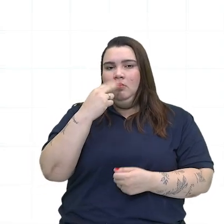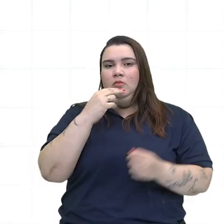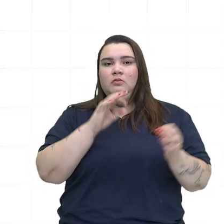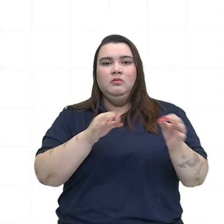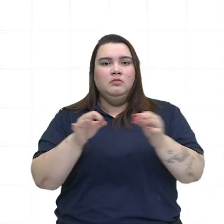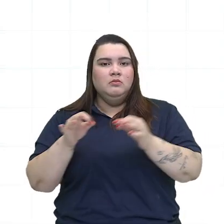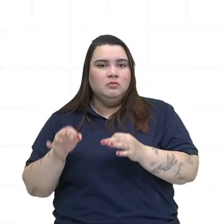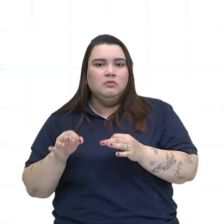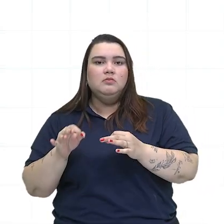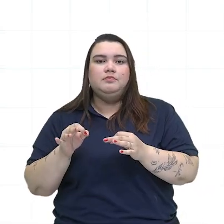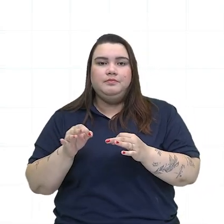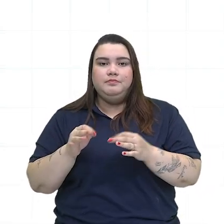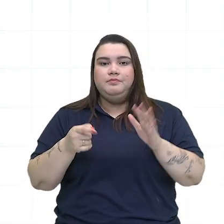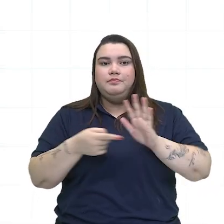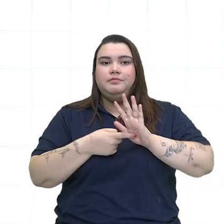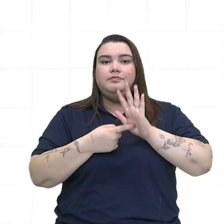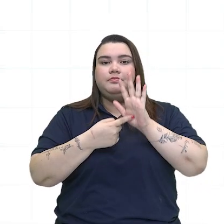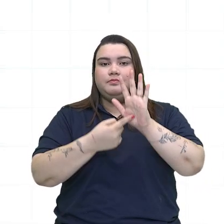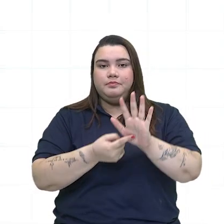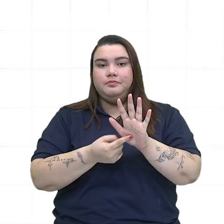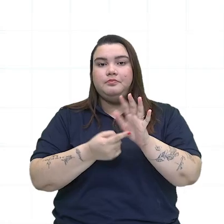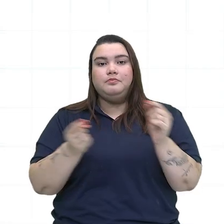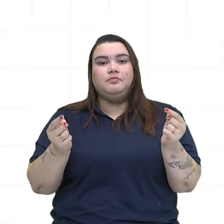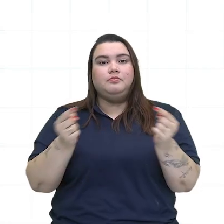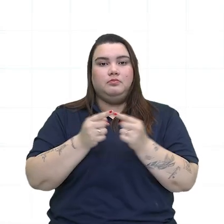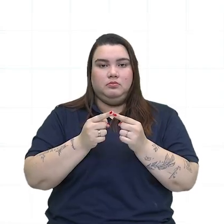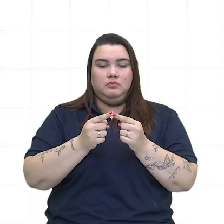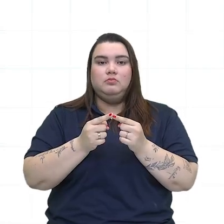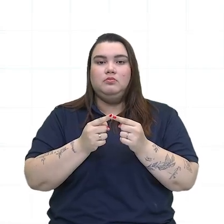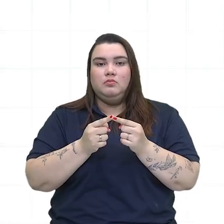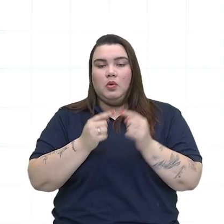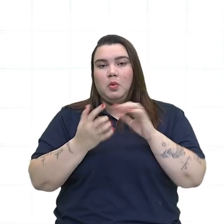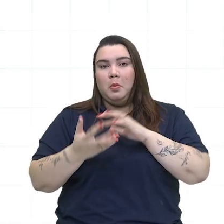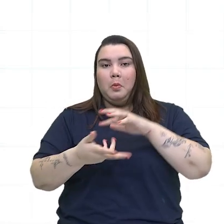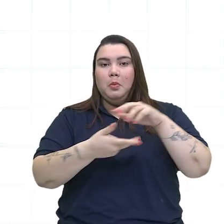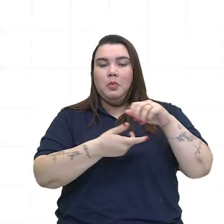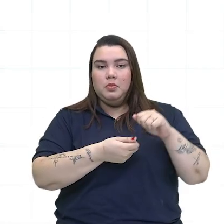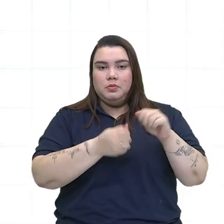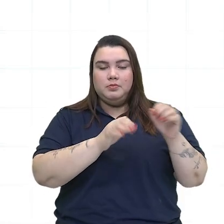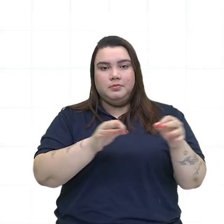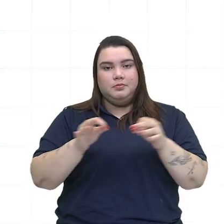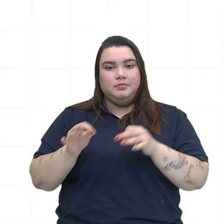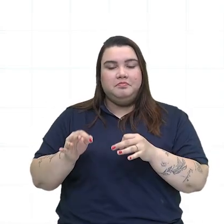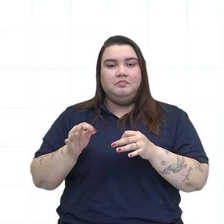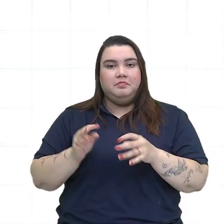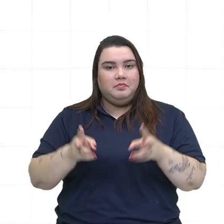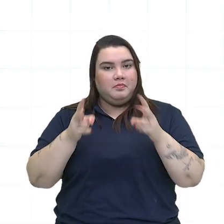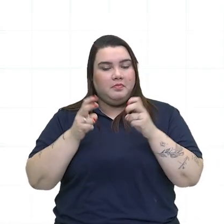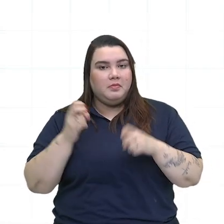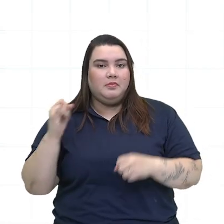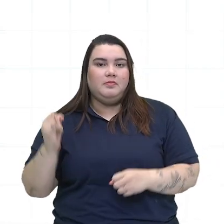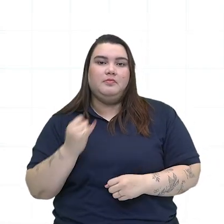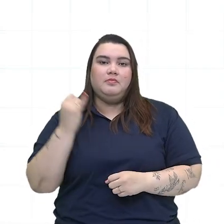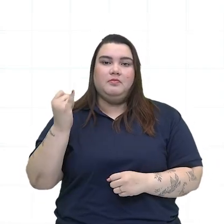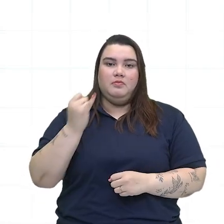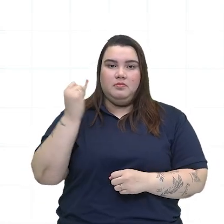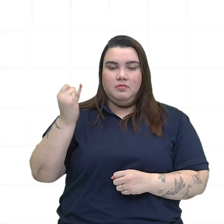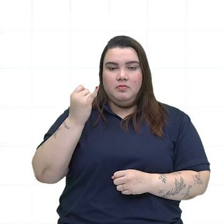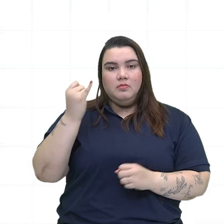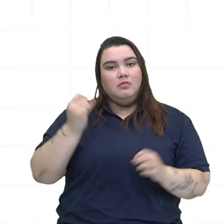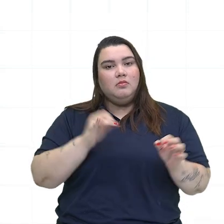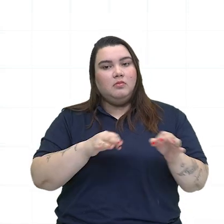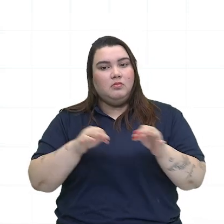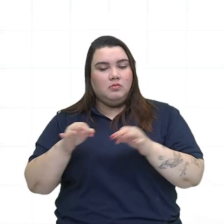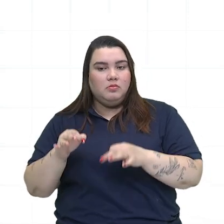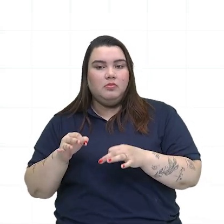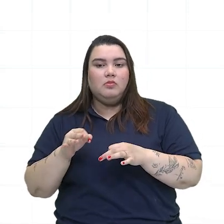né, representando aí os pratos populares pelo mundo inteiro. Olha só que importância aí para esse